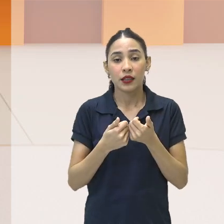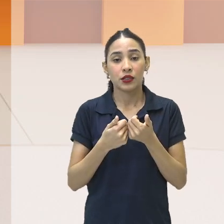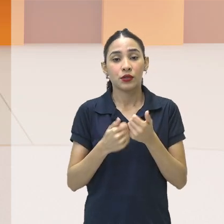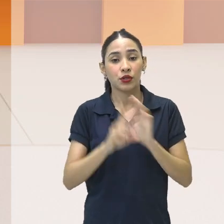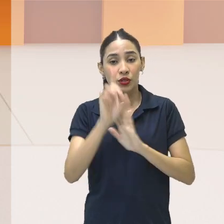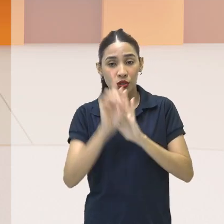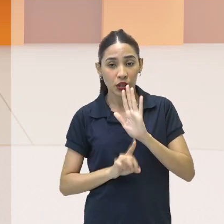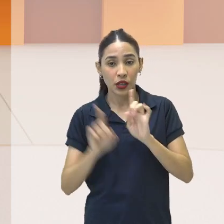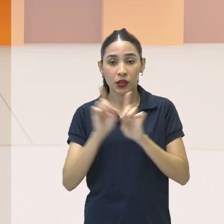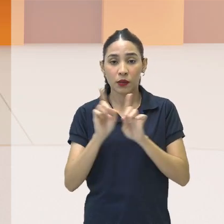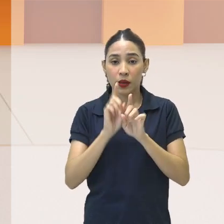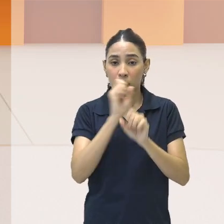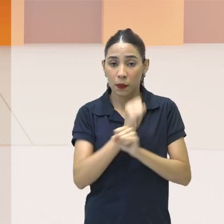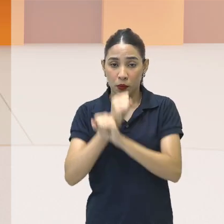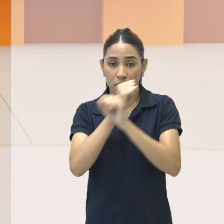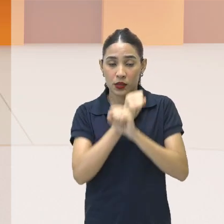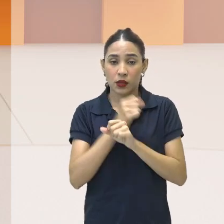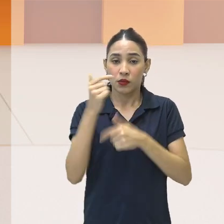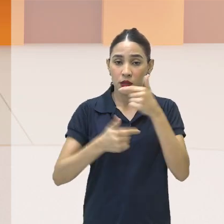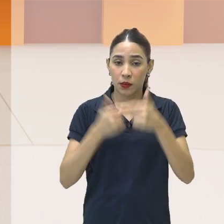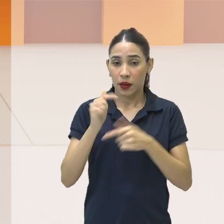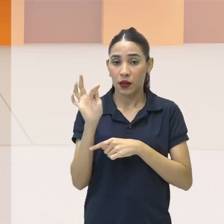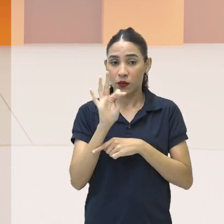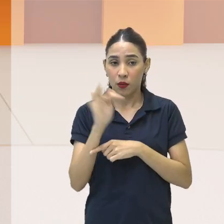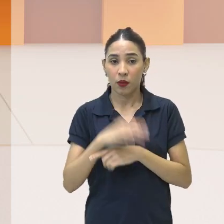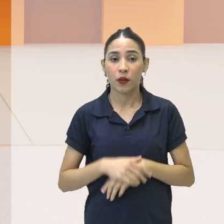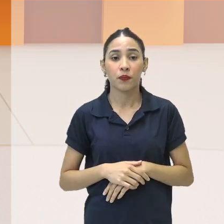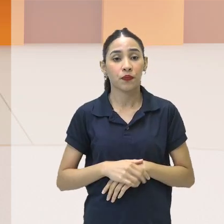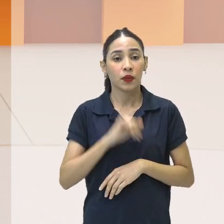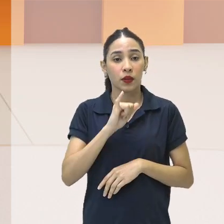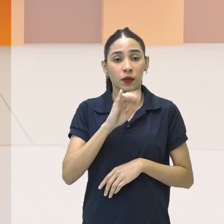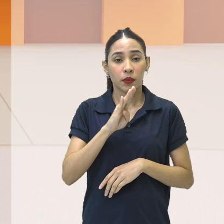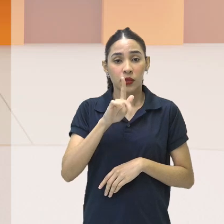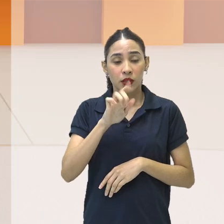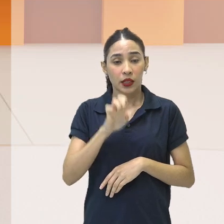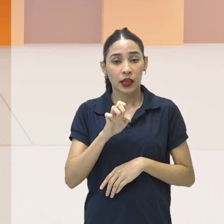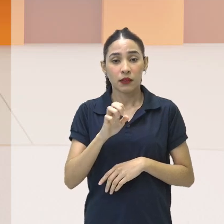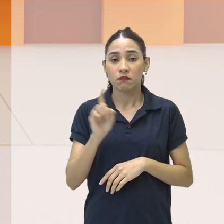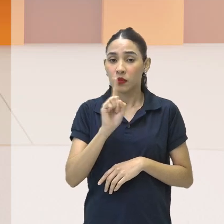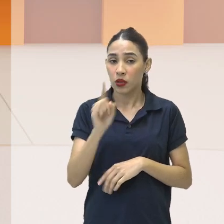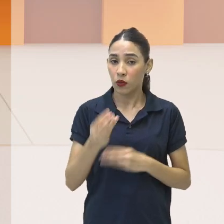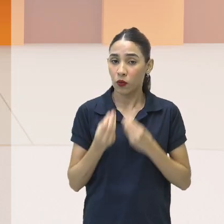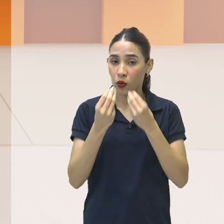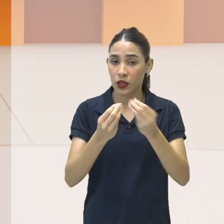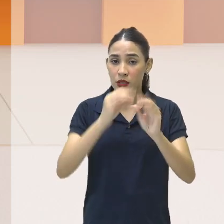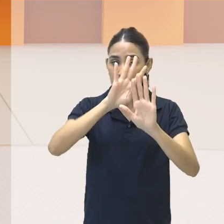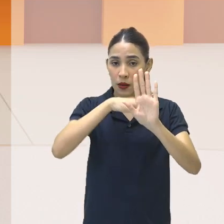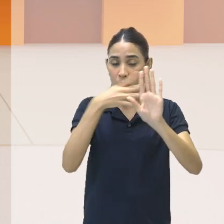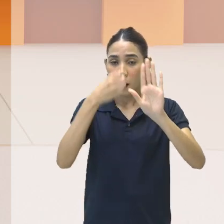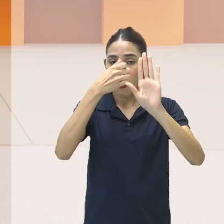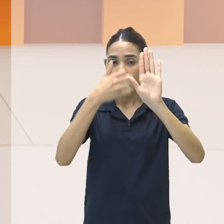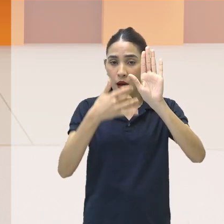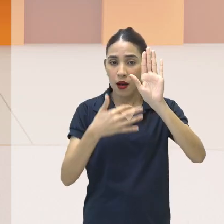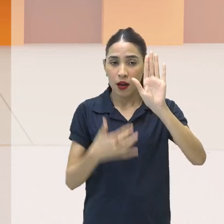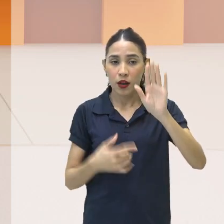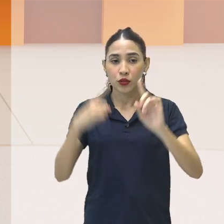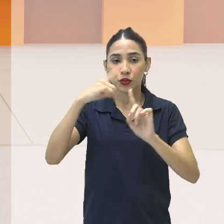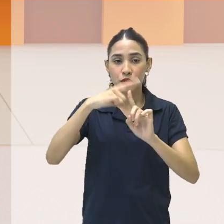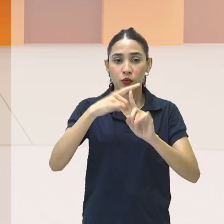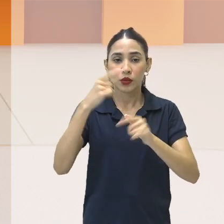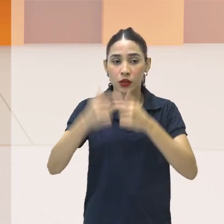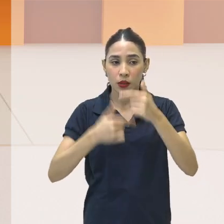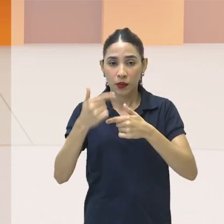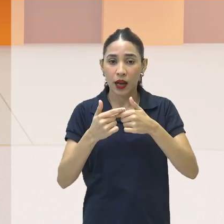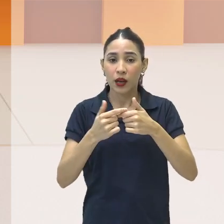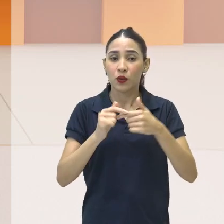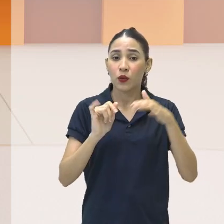de emprego formal. E embora o IBGE não forneça uma lista exaustiva de todos os tipos de trabalho informal